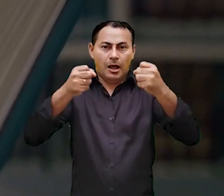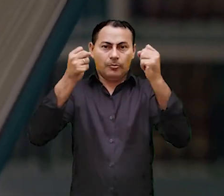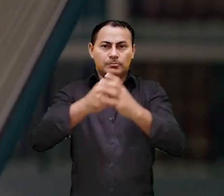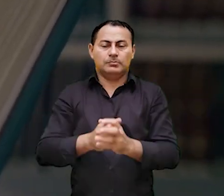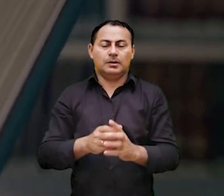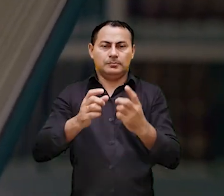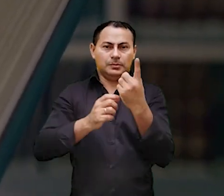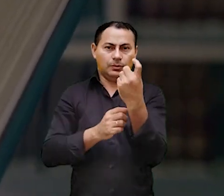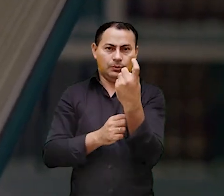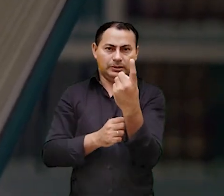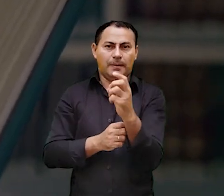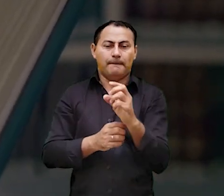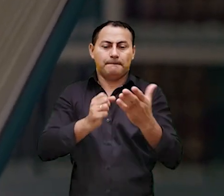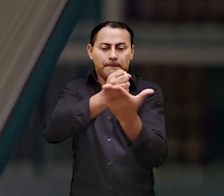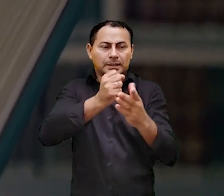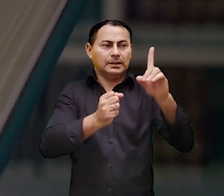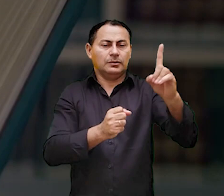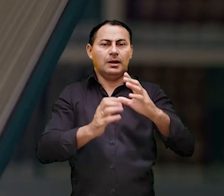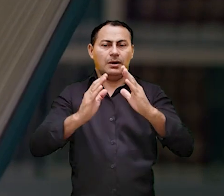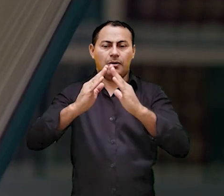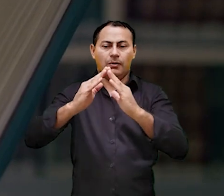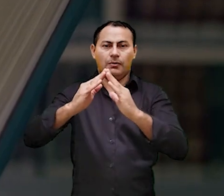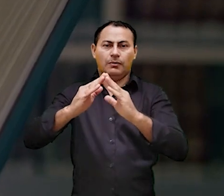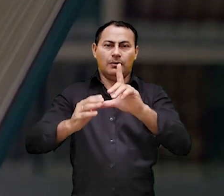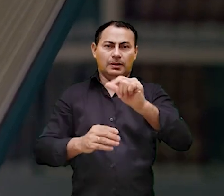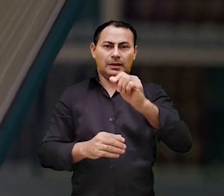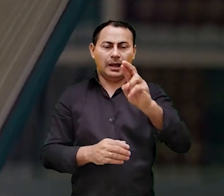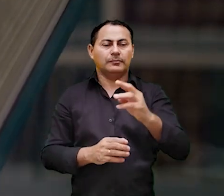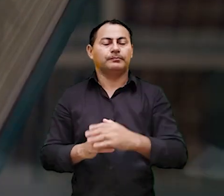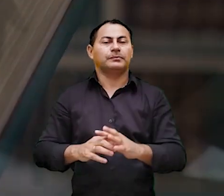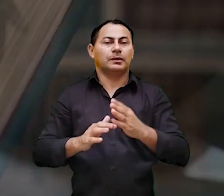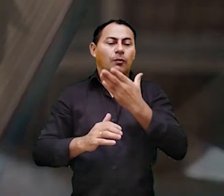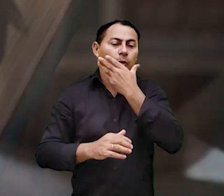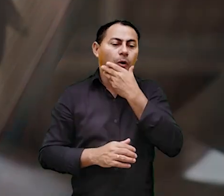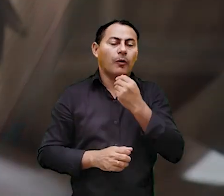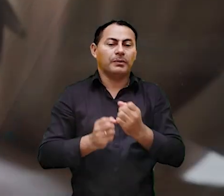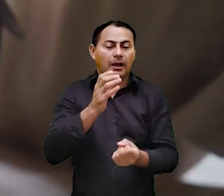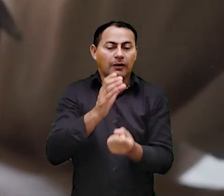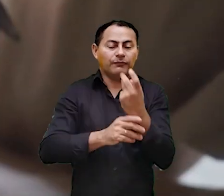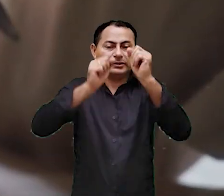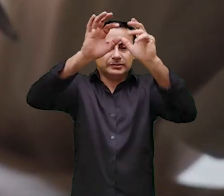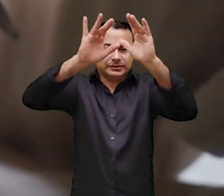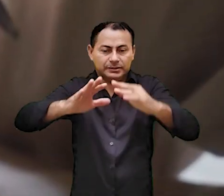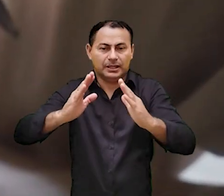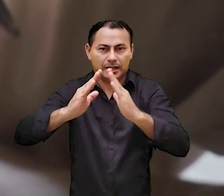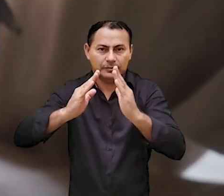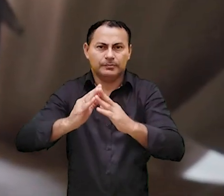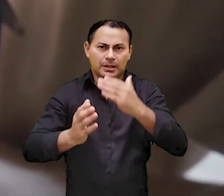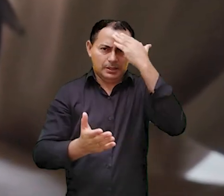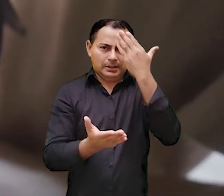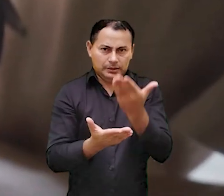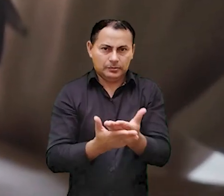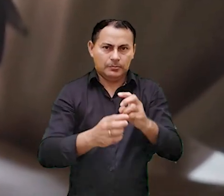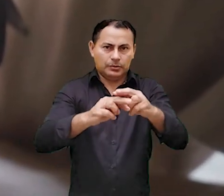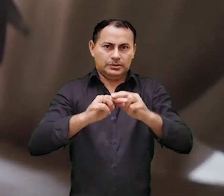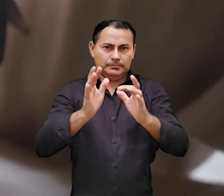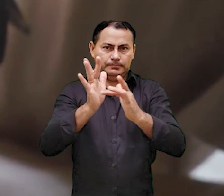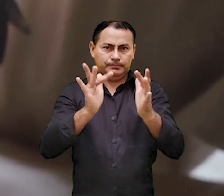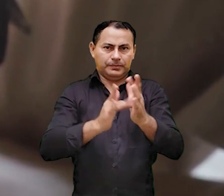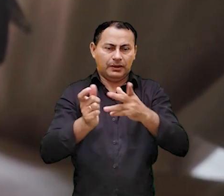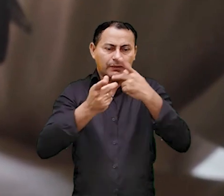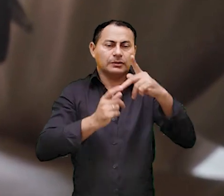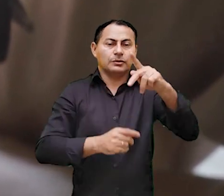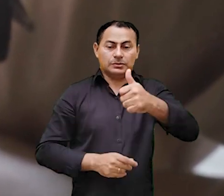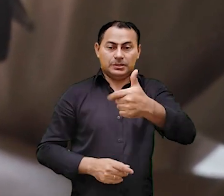com esse salmo, a unidade base de Deus é o lar, e o homem é a fonte de bênçãos do lar. Creio que é por isso